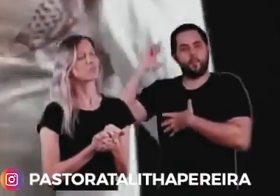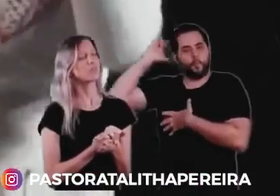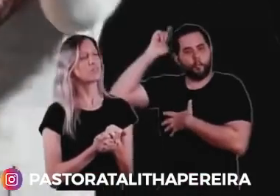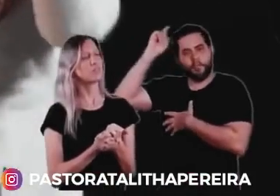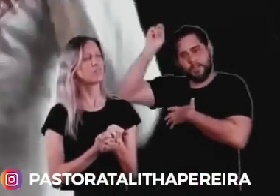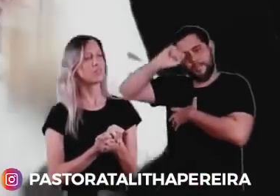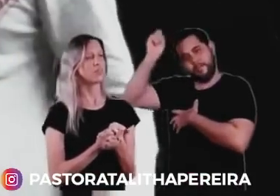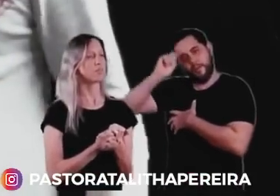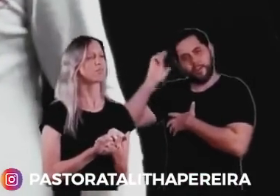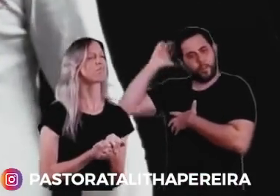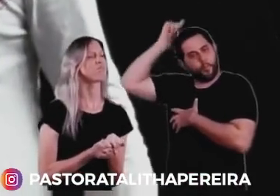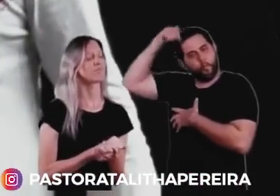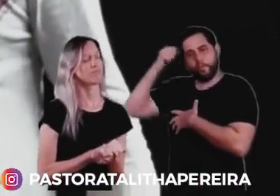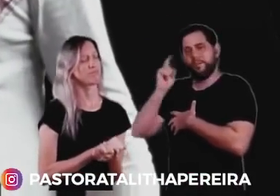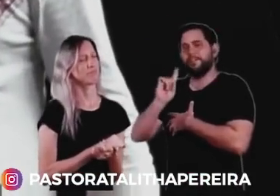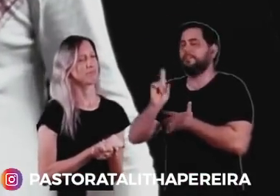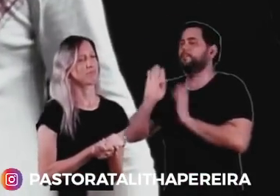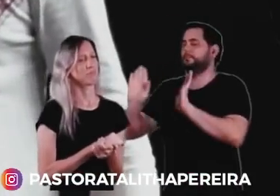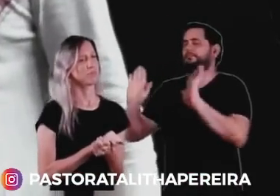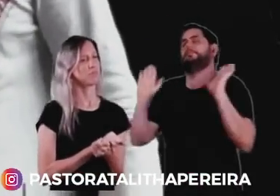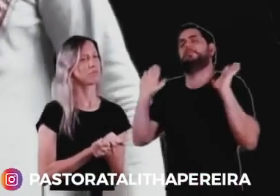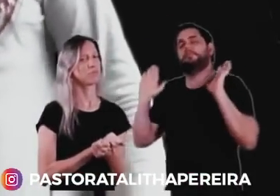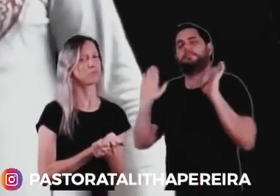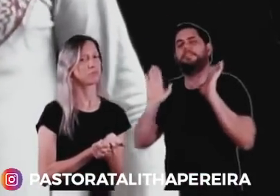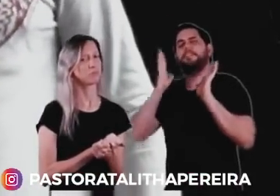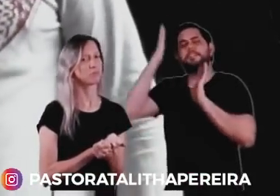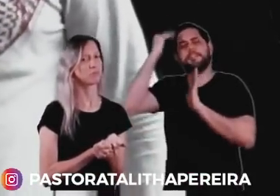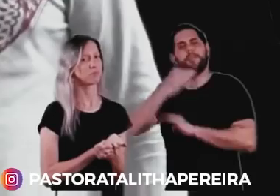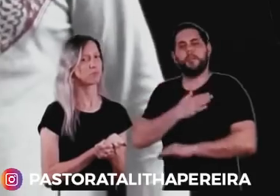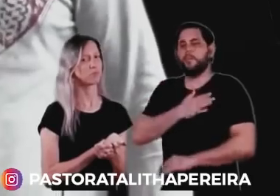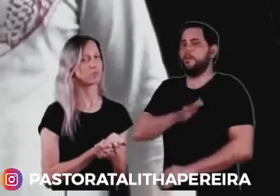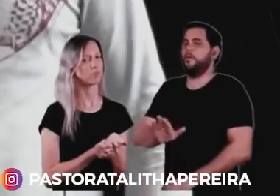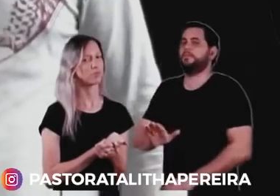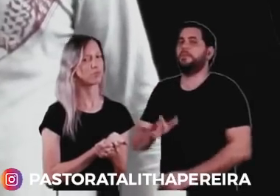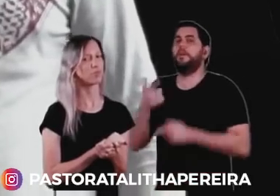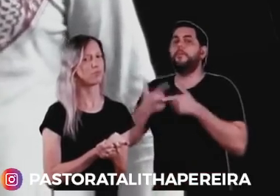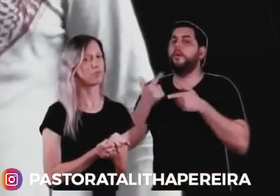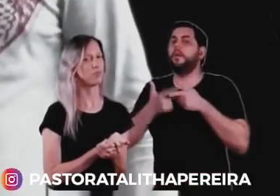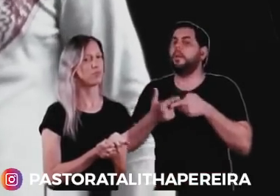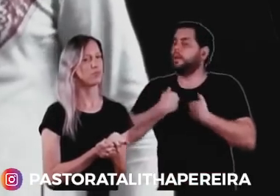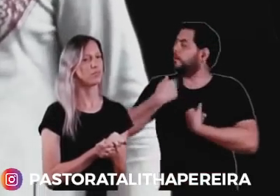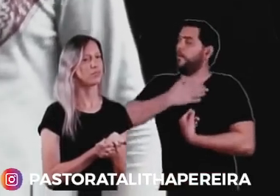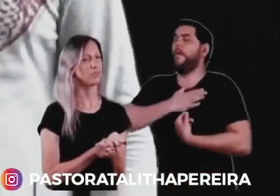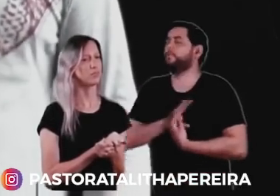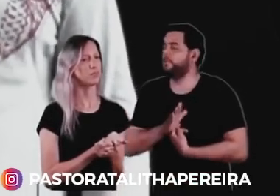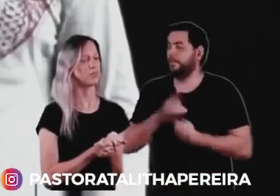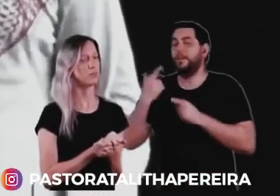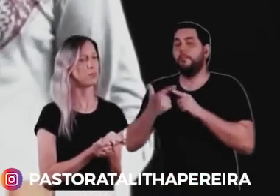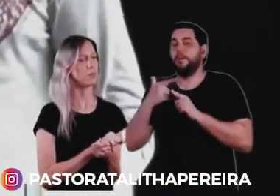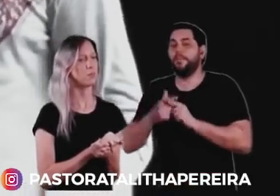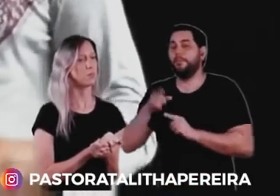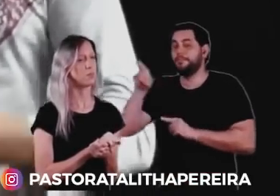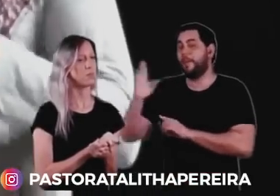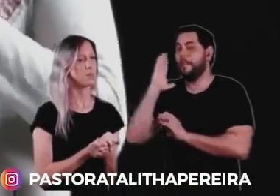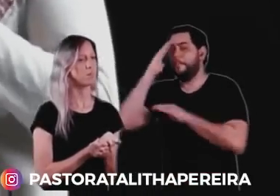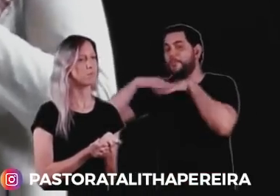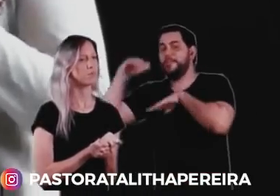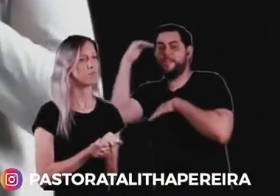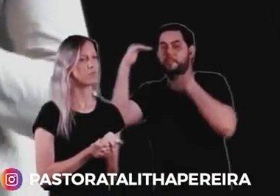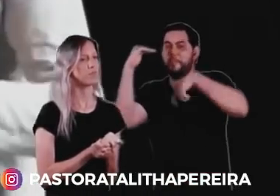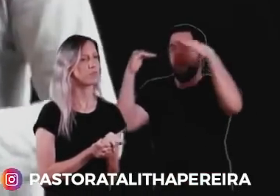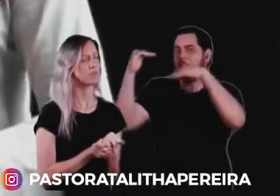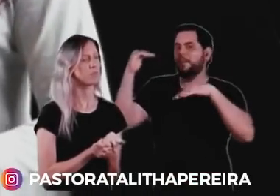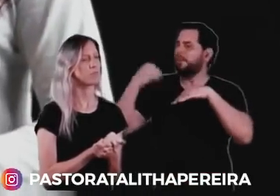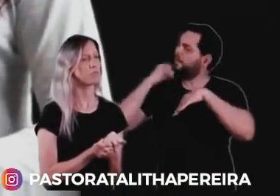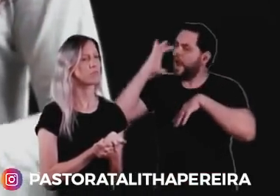minha boina, nem do meu cabelo. Você sabe que eu não gosto. Sabe por que eu não gosto? Porque o seu sempre é mais bonito do que o meu. E eu